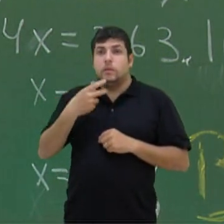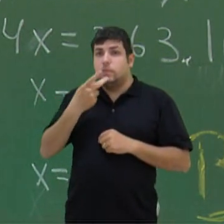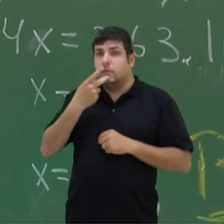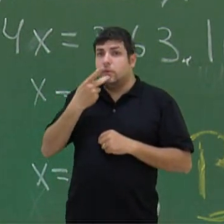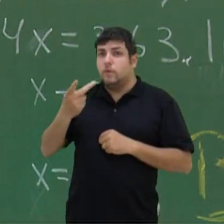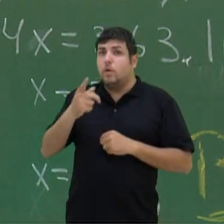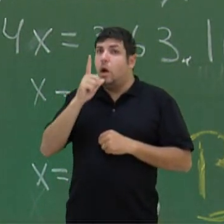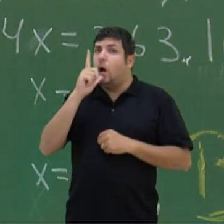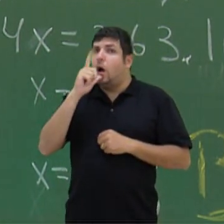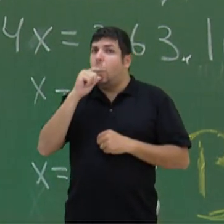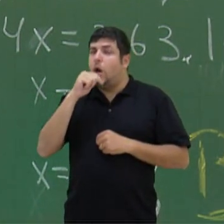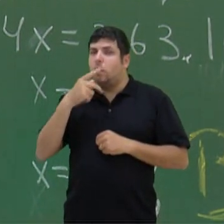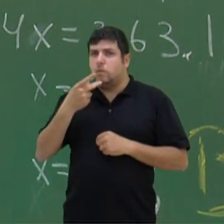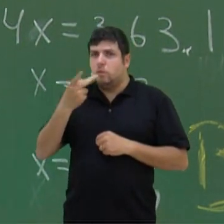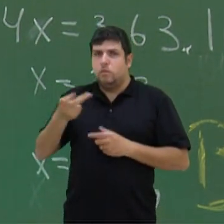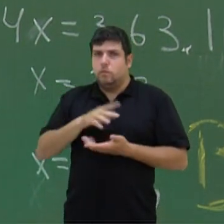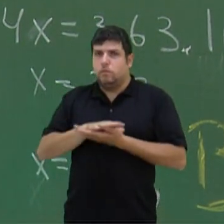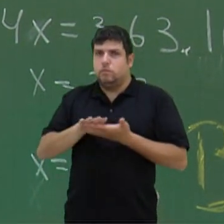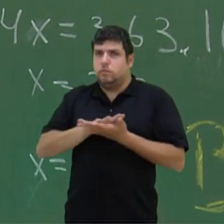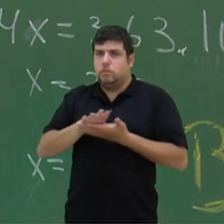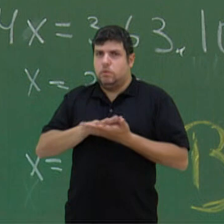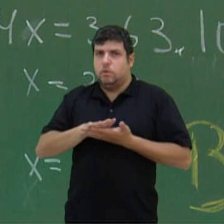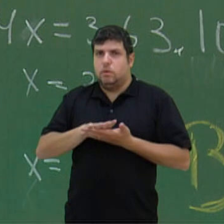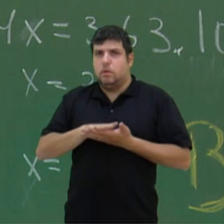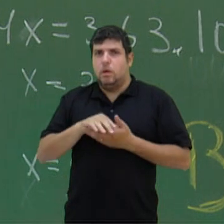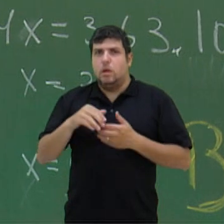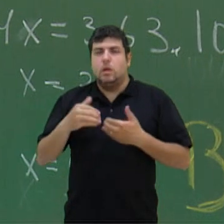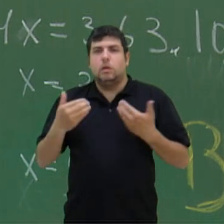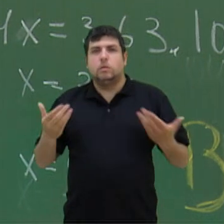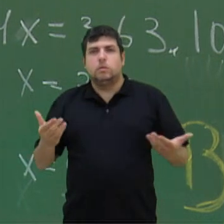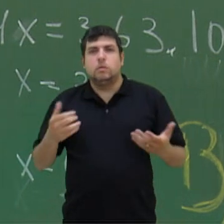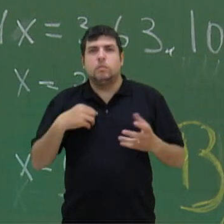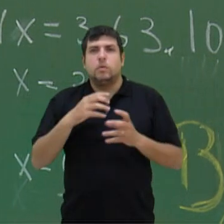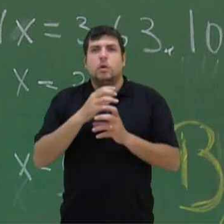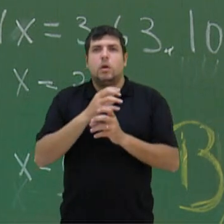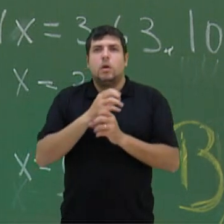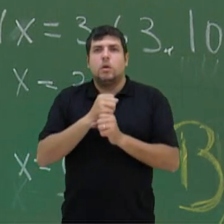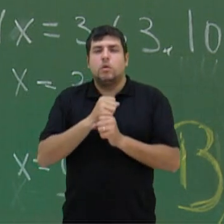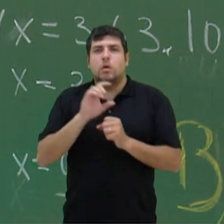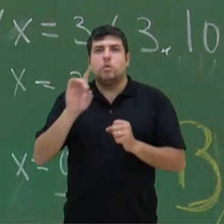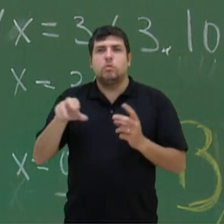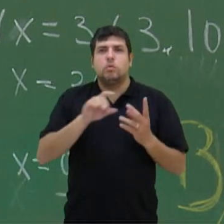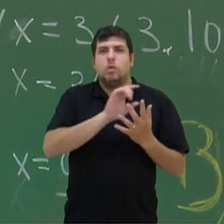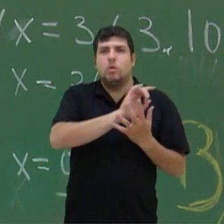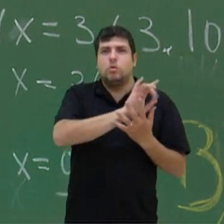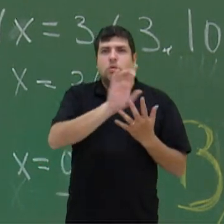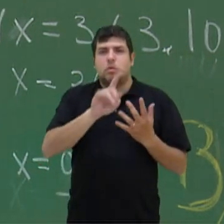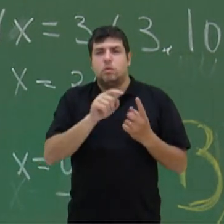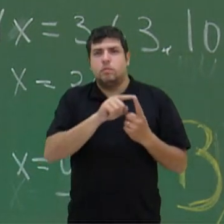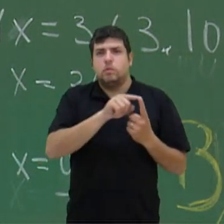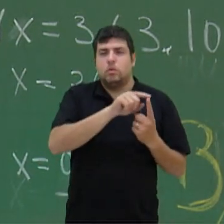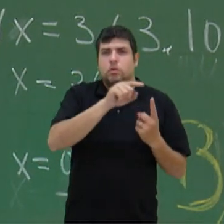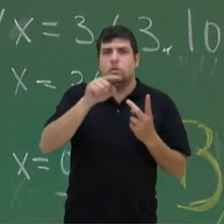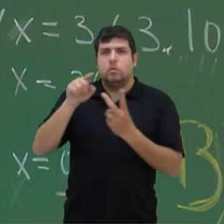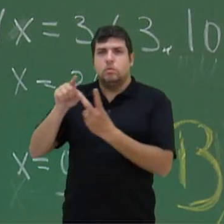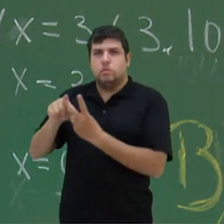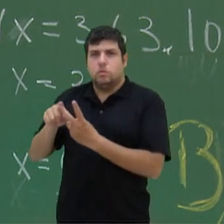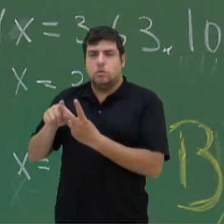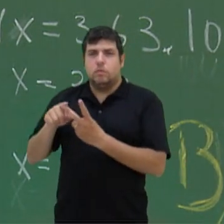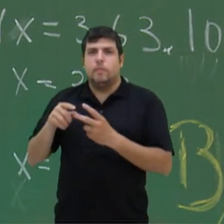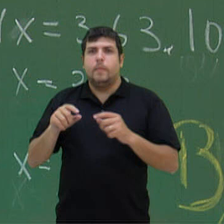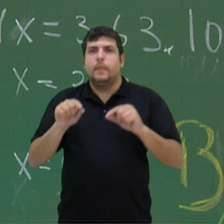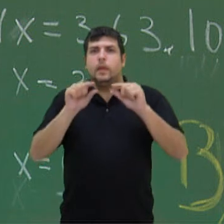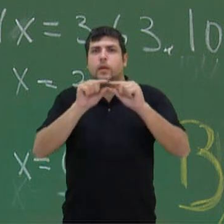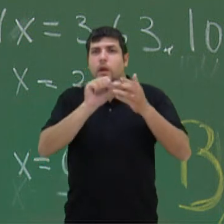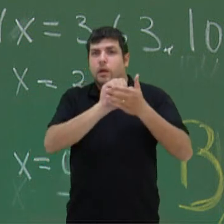preciso calcular a massa molar da água, vou calcular só das outras 2 substâncias que estão participando. O exercício traz os dados da